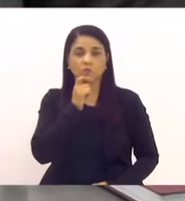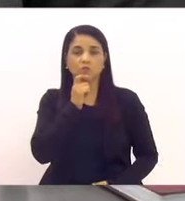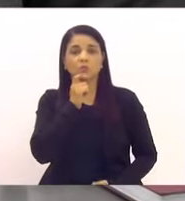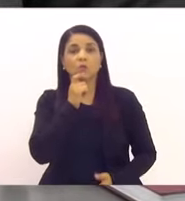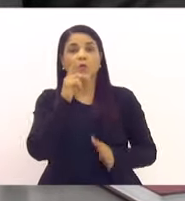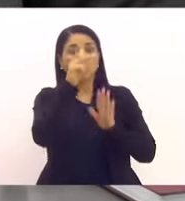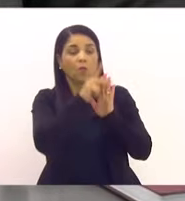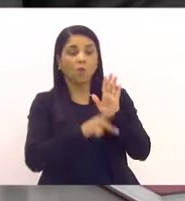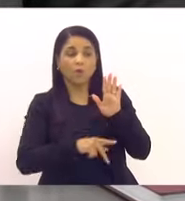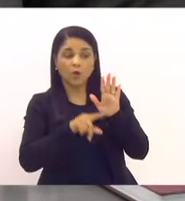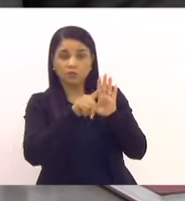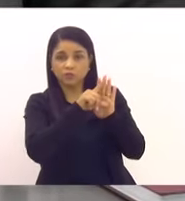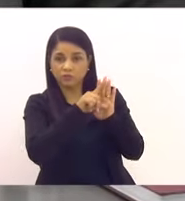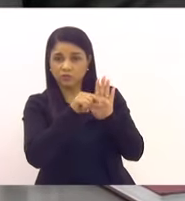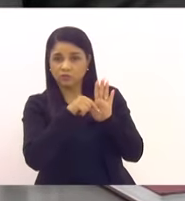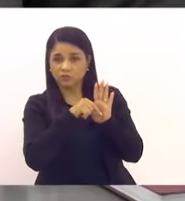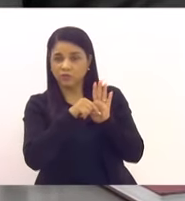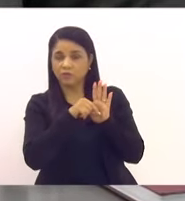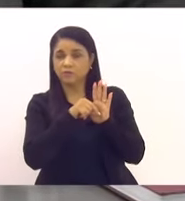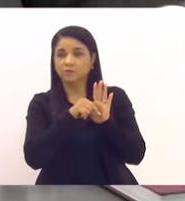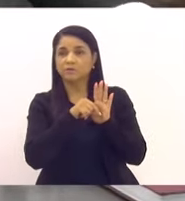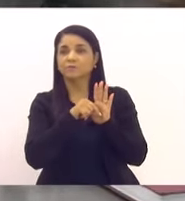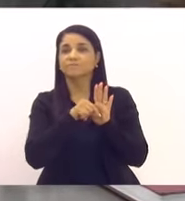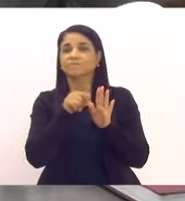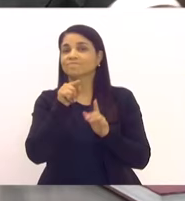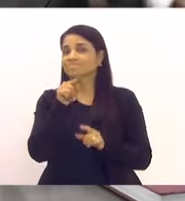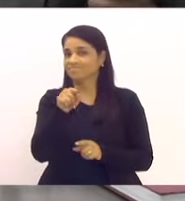um projeto que Vossa Excelência está ligeiramente...